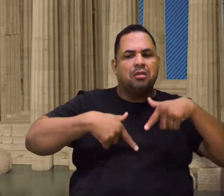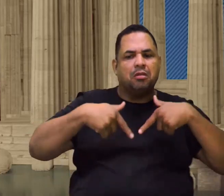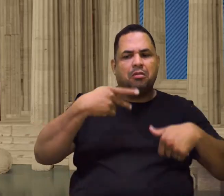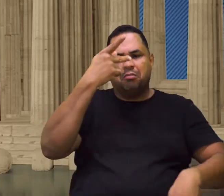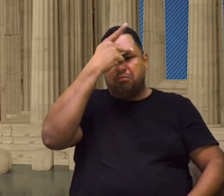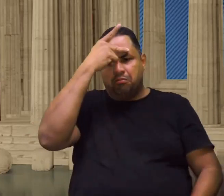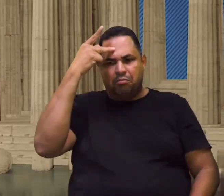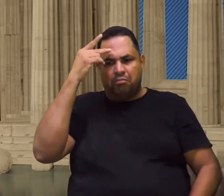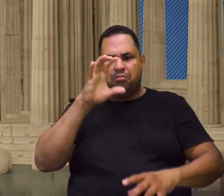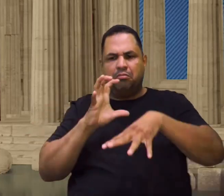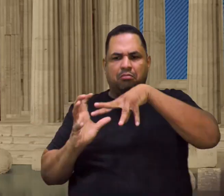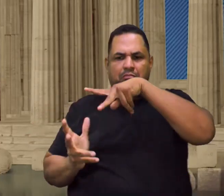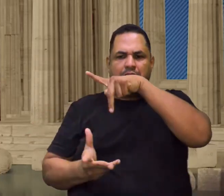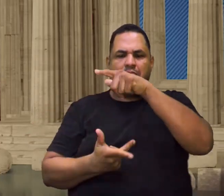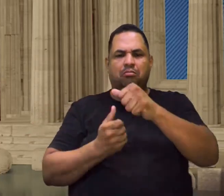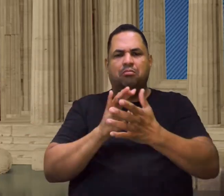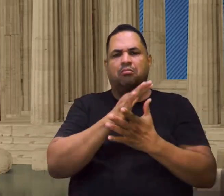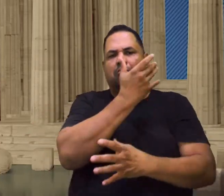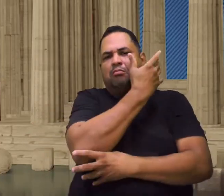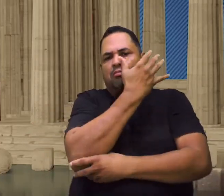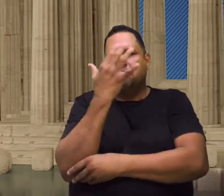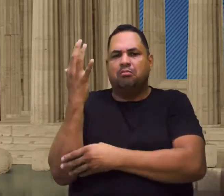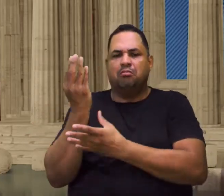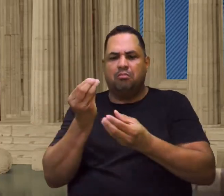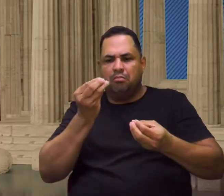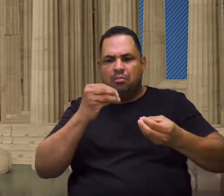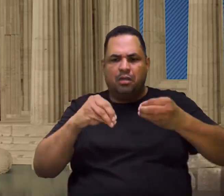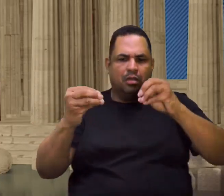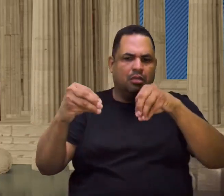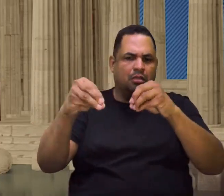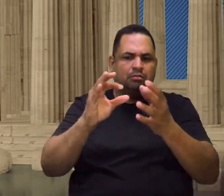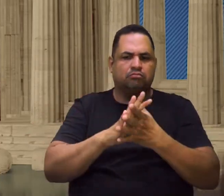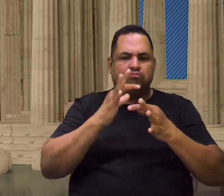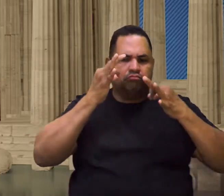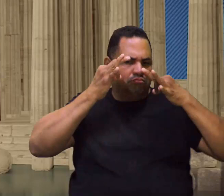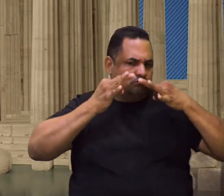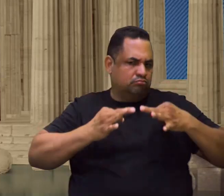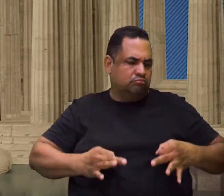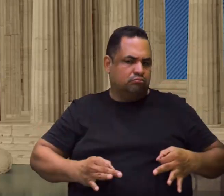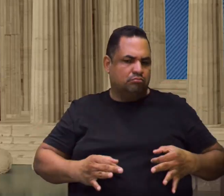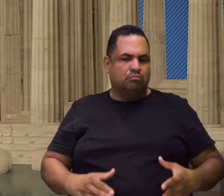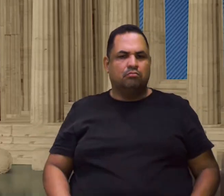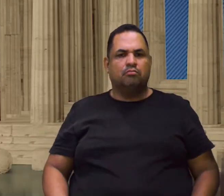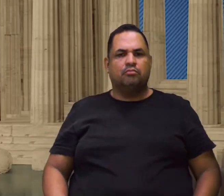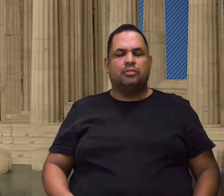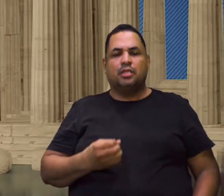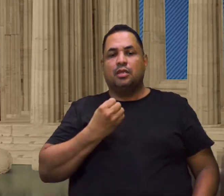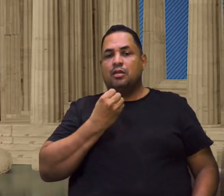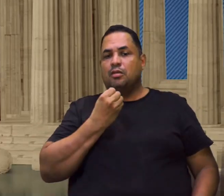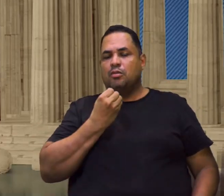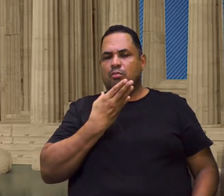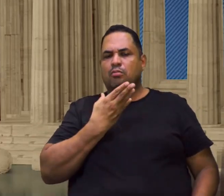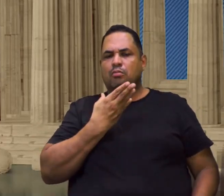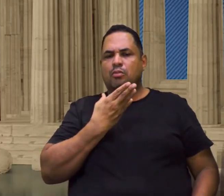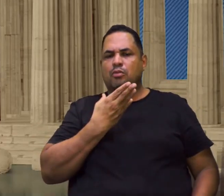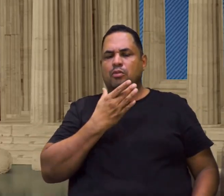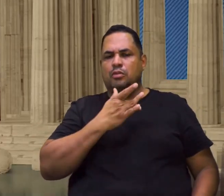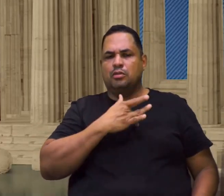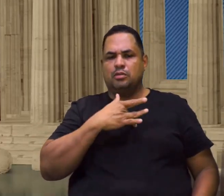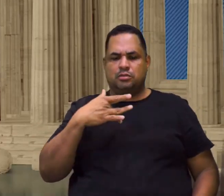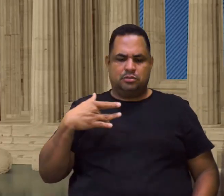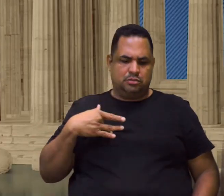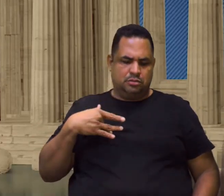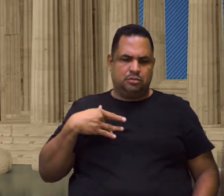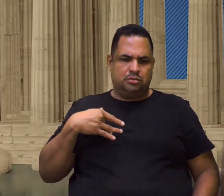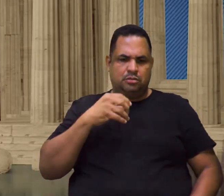o bem-estar do planeta, né, da natureza, fazendo plantações, etc. E o bem-estar da sociedade, porque tem